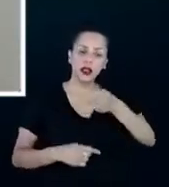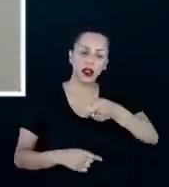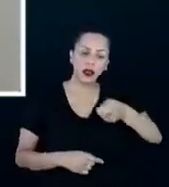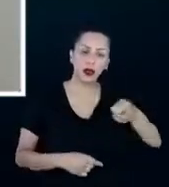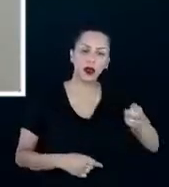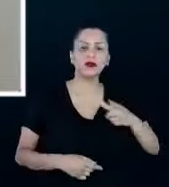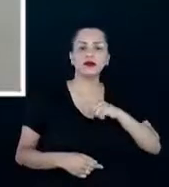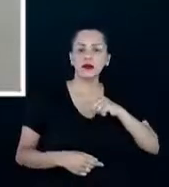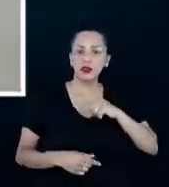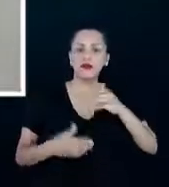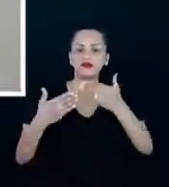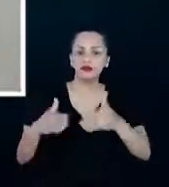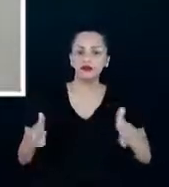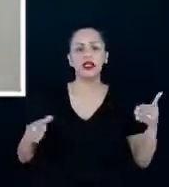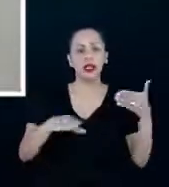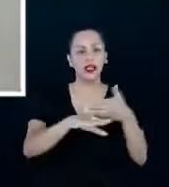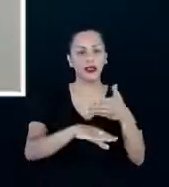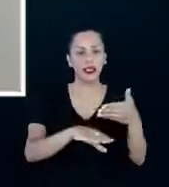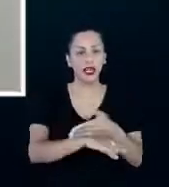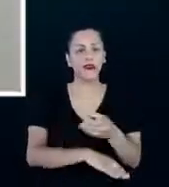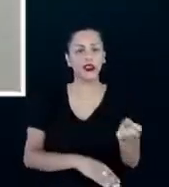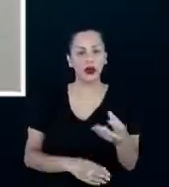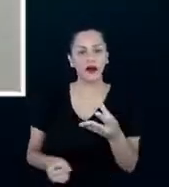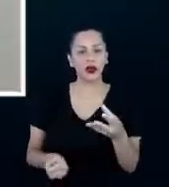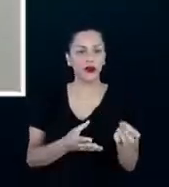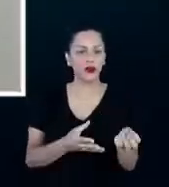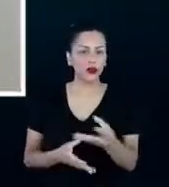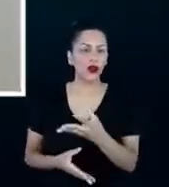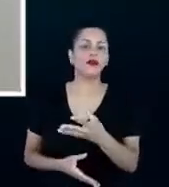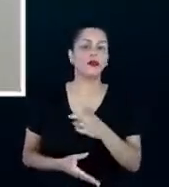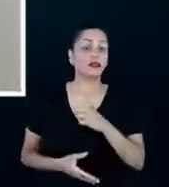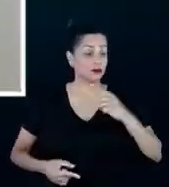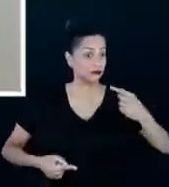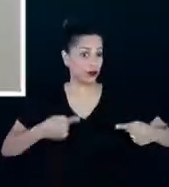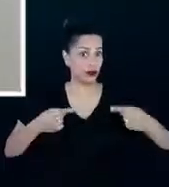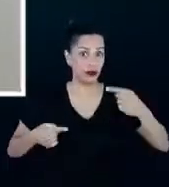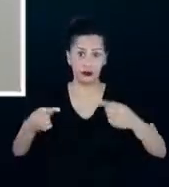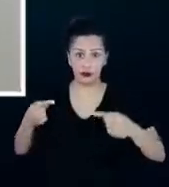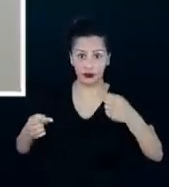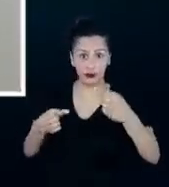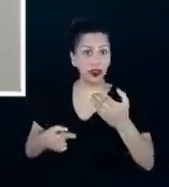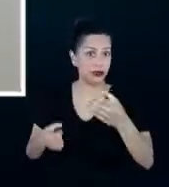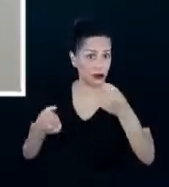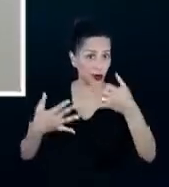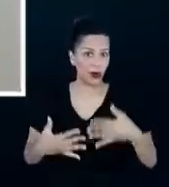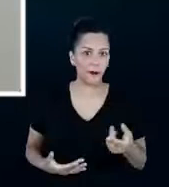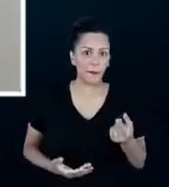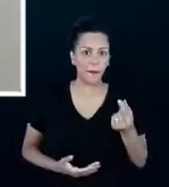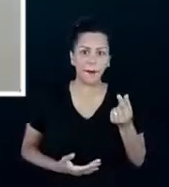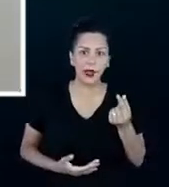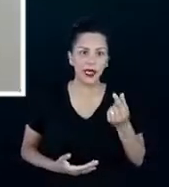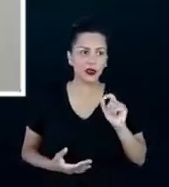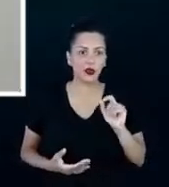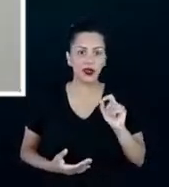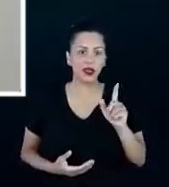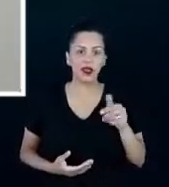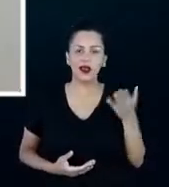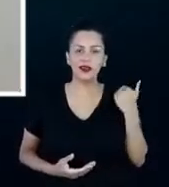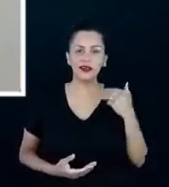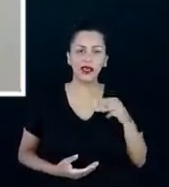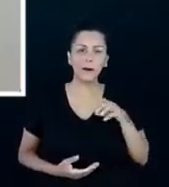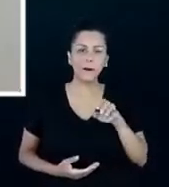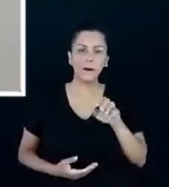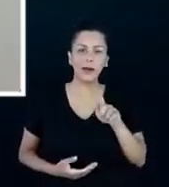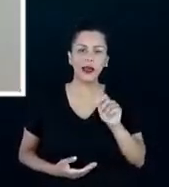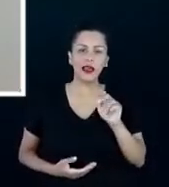das novas renováveis, que a gente chama, que são super competitivas, como o Rui mesmo falou, os preços, gente, o preço do megawatt novo hoje